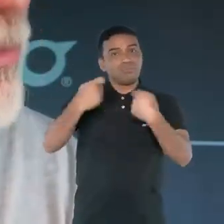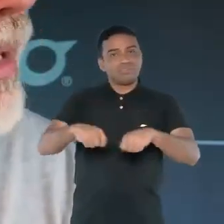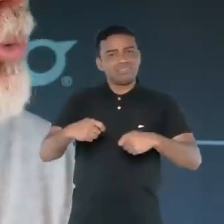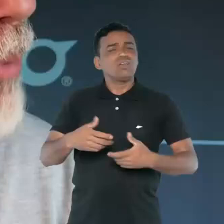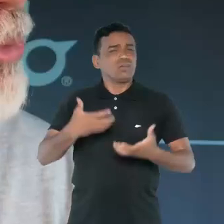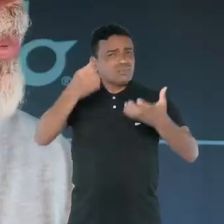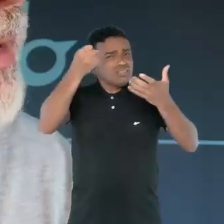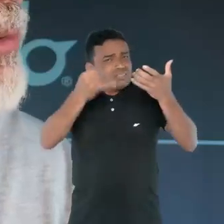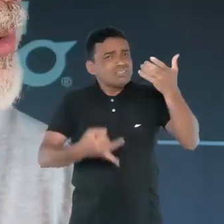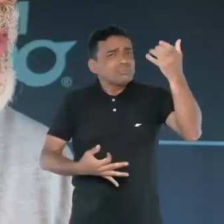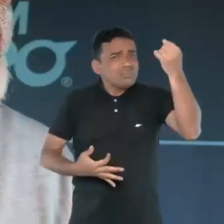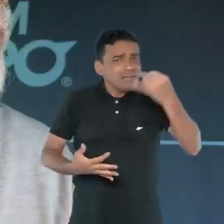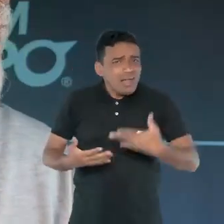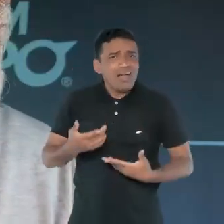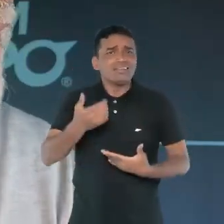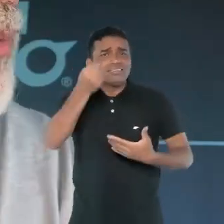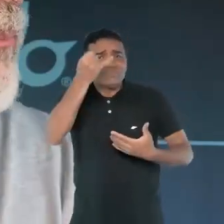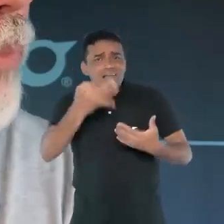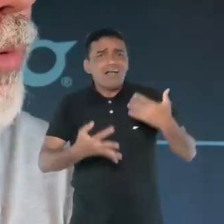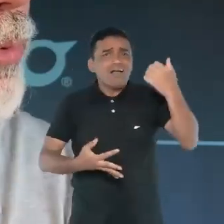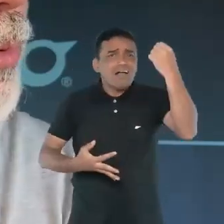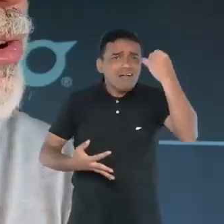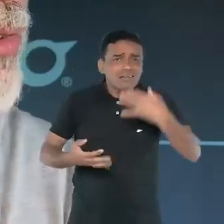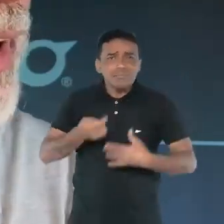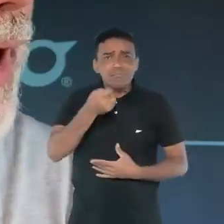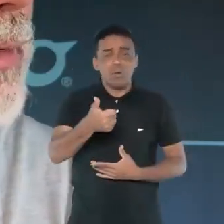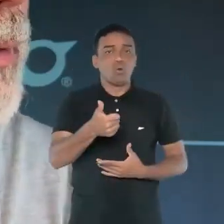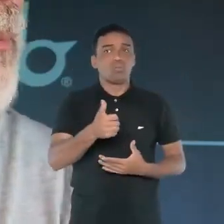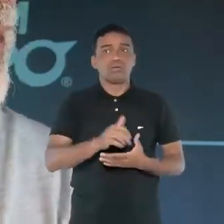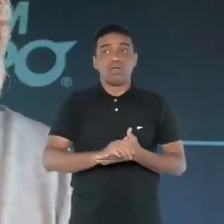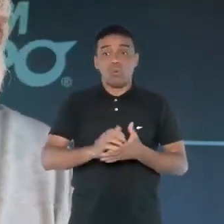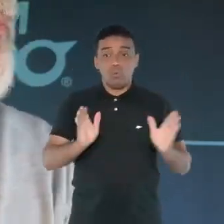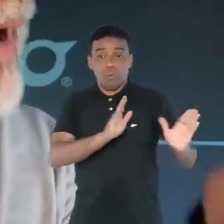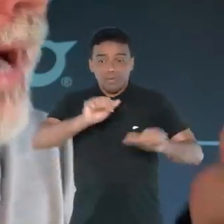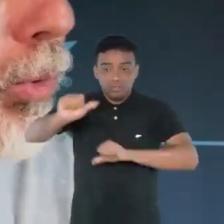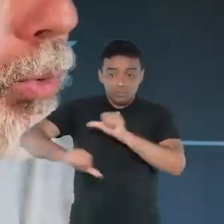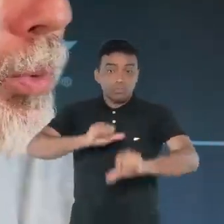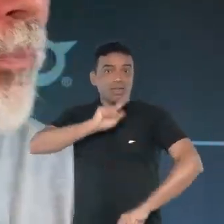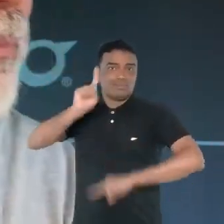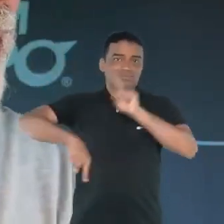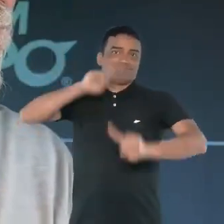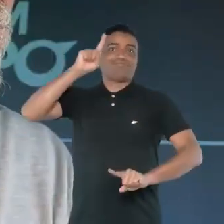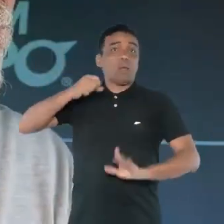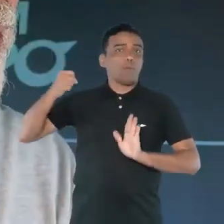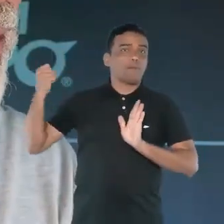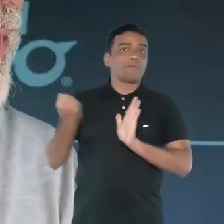que você até falasse um pouco sobre isso, porque é um ponto de virada e um marco